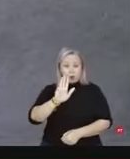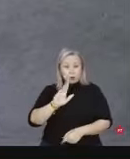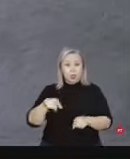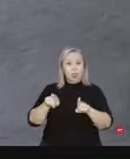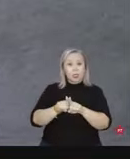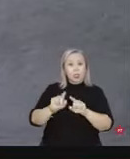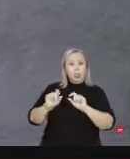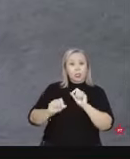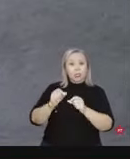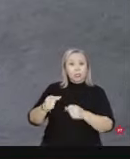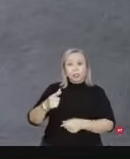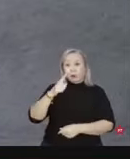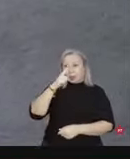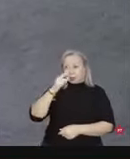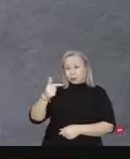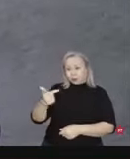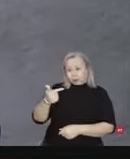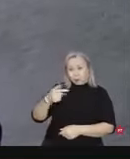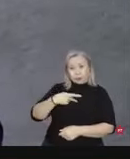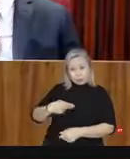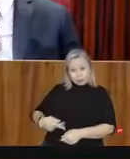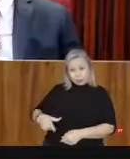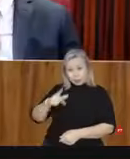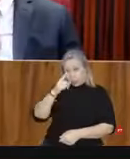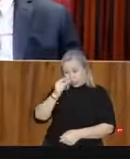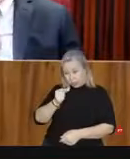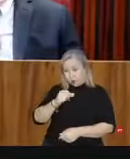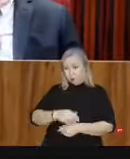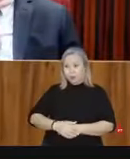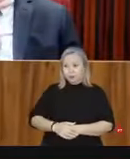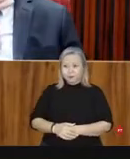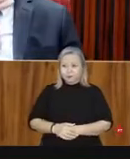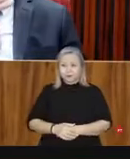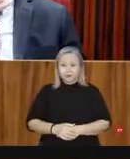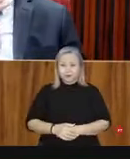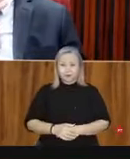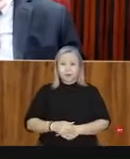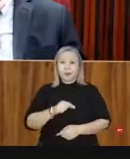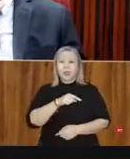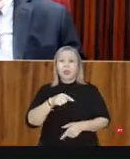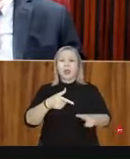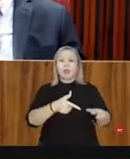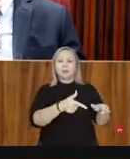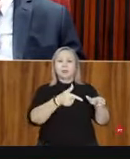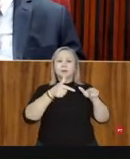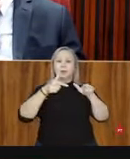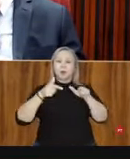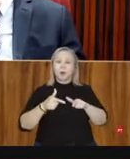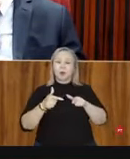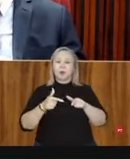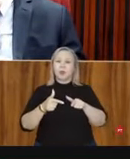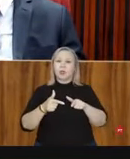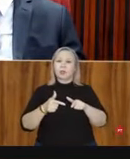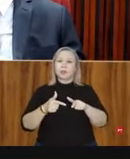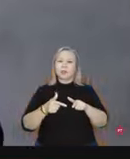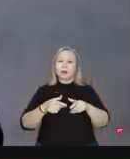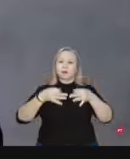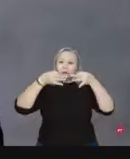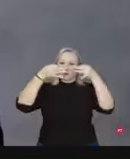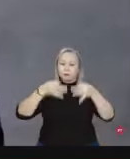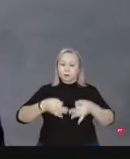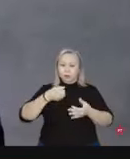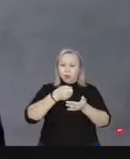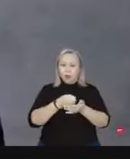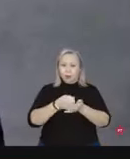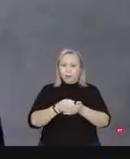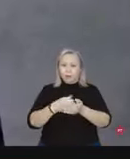Silva e do vice-presidente Geraldo Alckmin, essa diplomação atesta a vitória plena